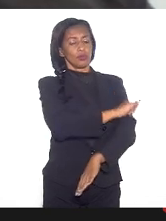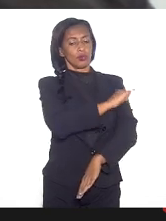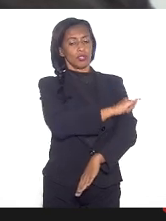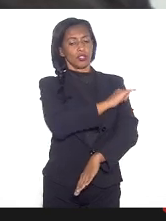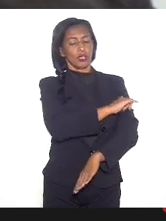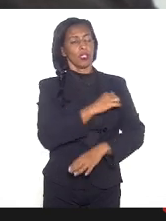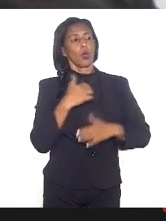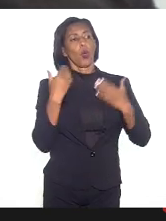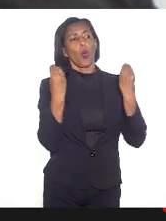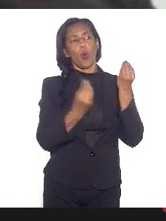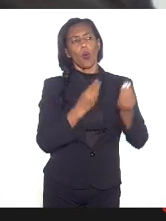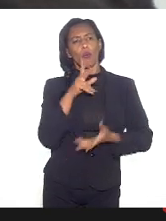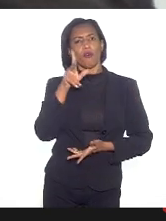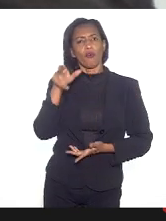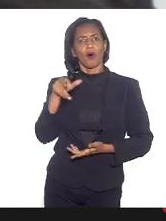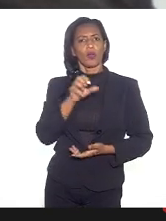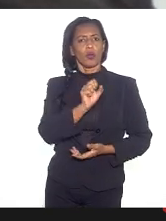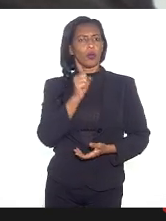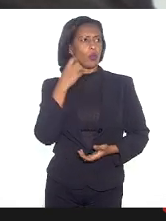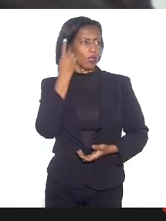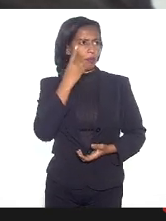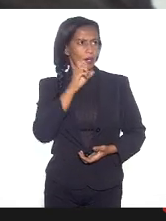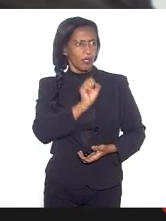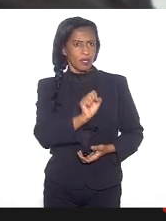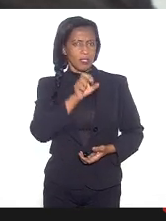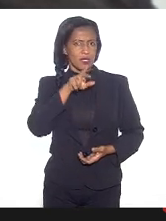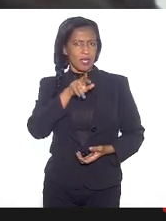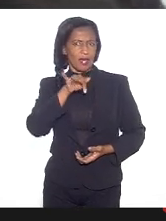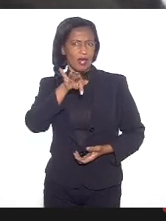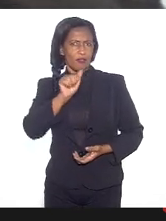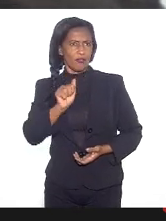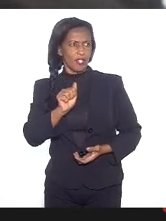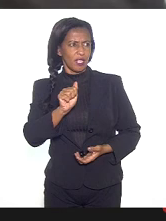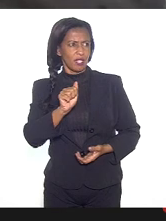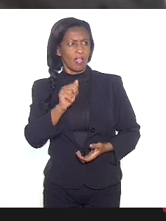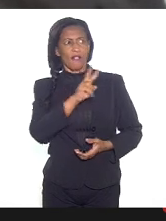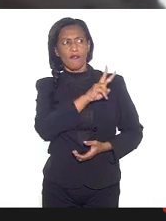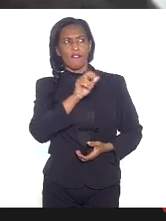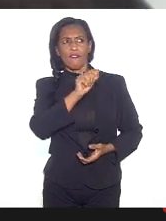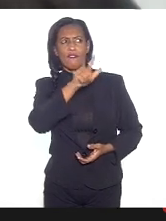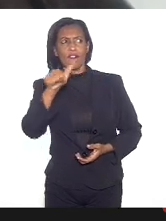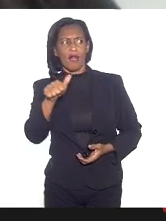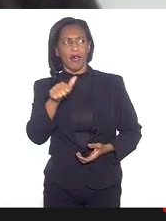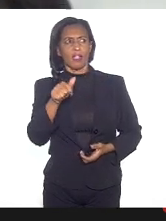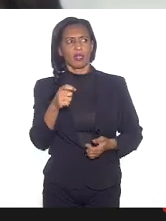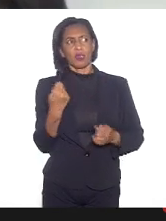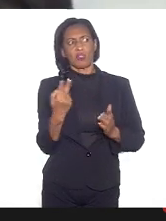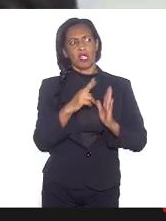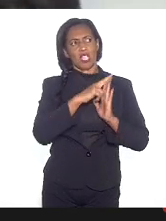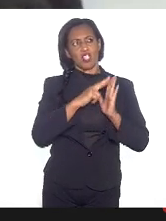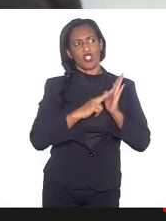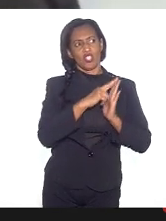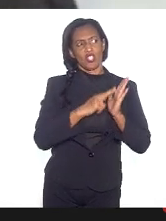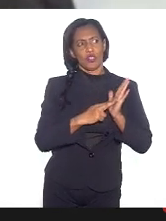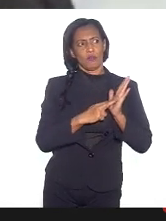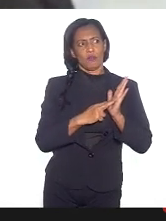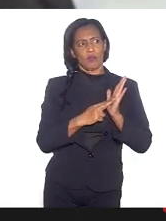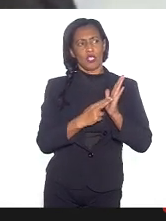deputado Serafini, são aquelas vagas que não afrontam o regime de recuperação,